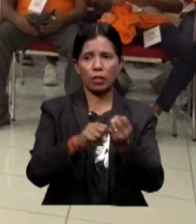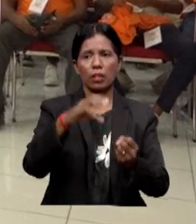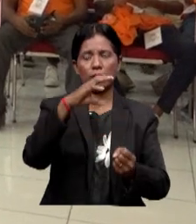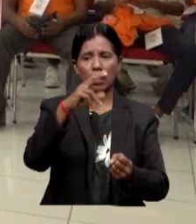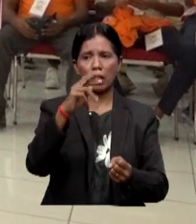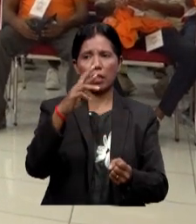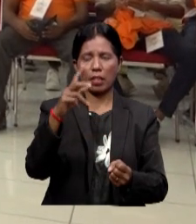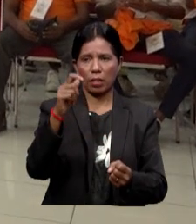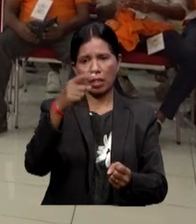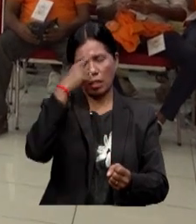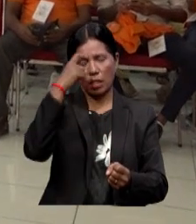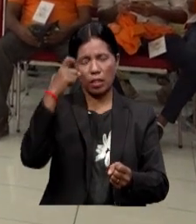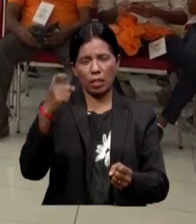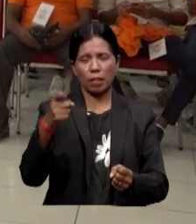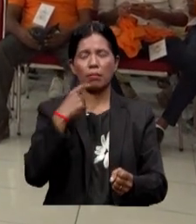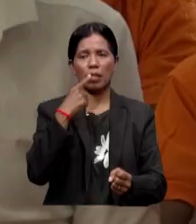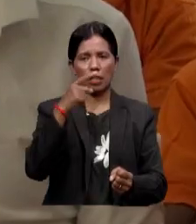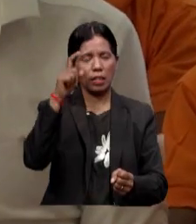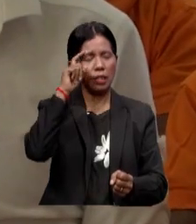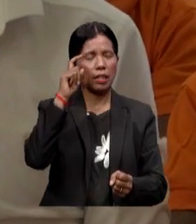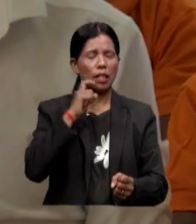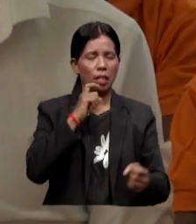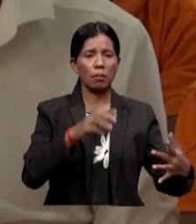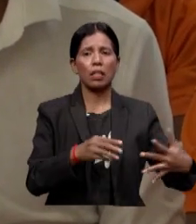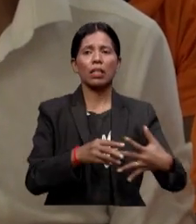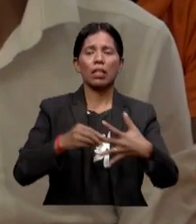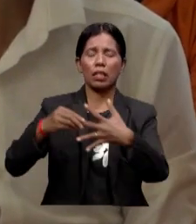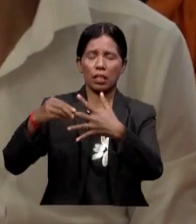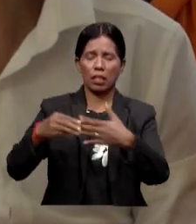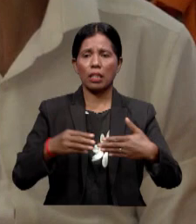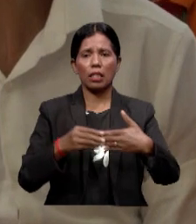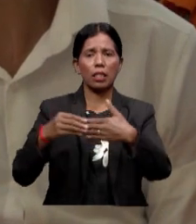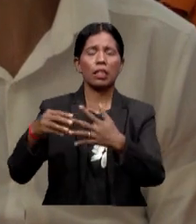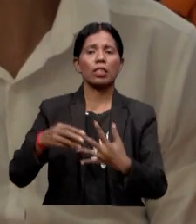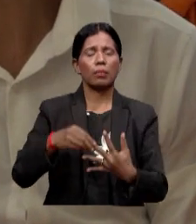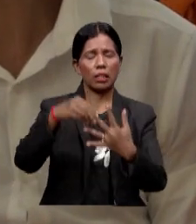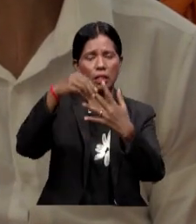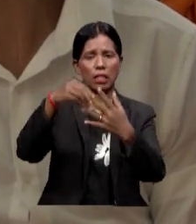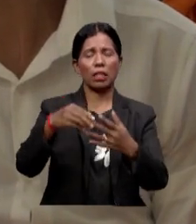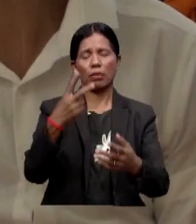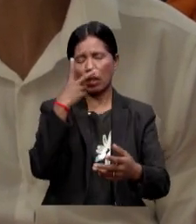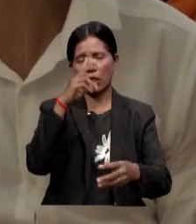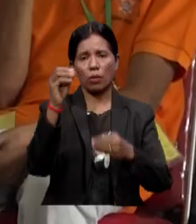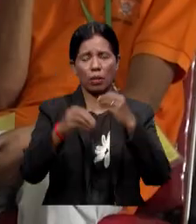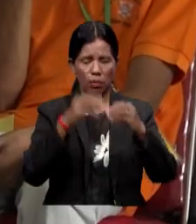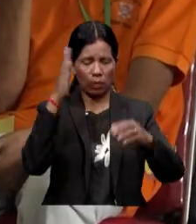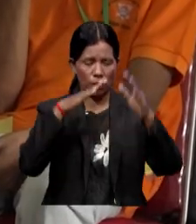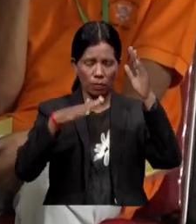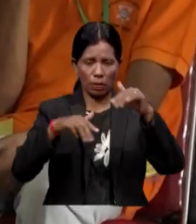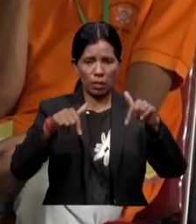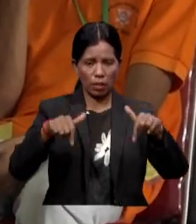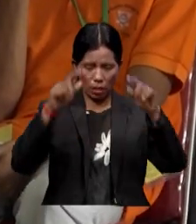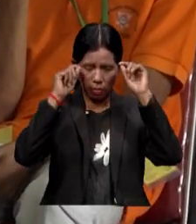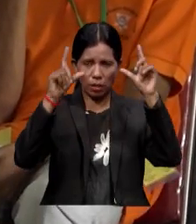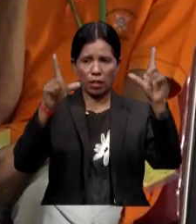Tinanei, também considera Xanana Mac líder única a tu resolver problema social e a Timor-Leste. Decisão ne PSD